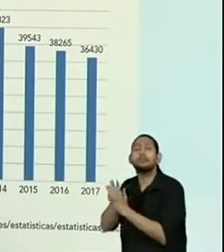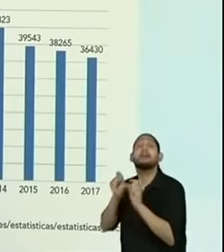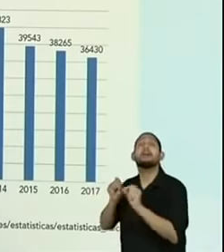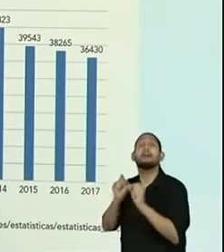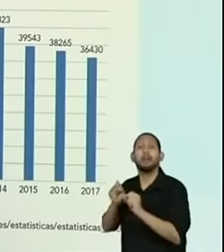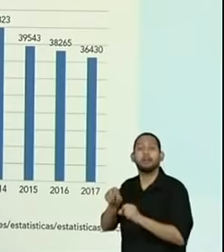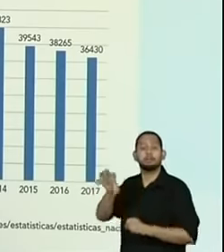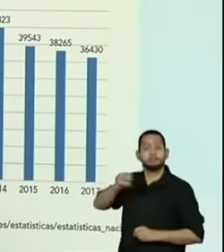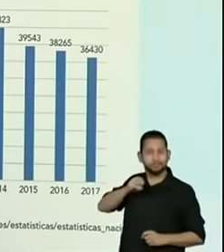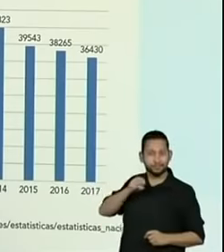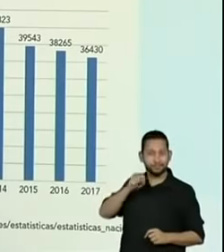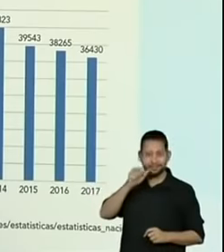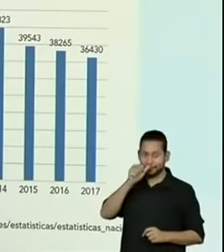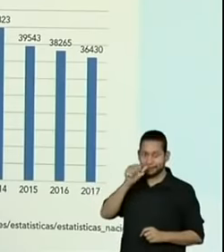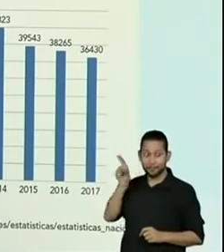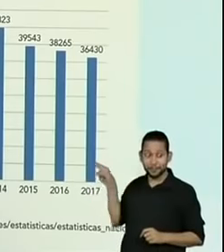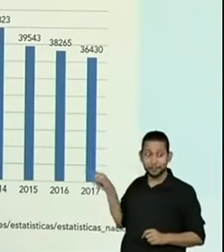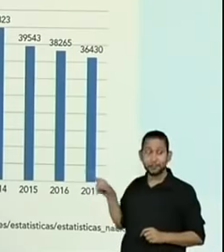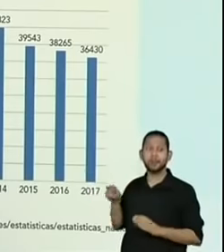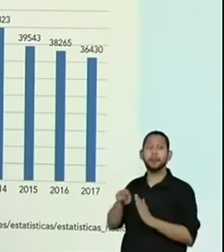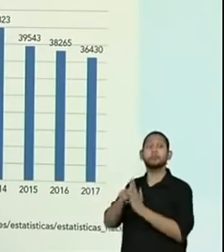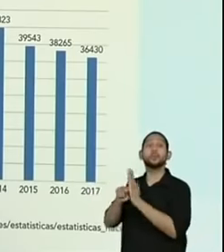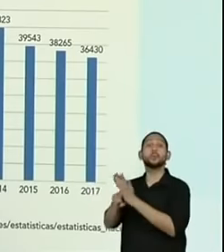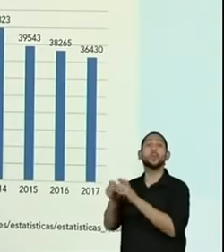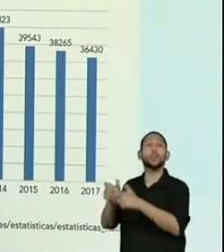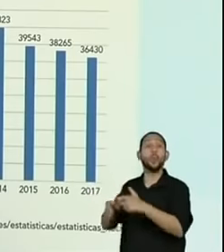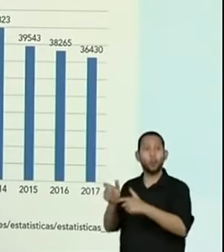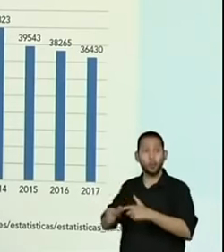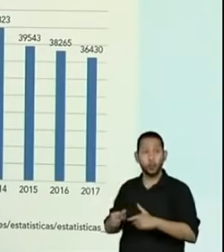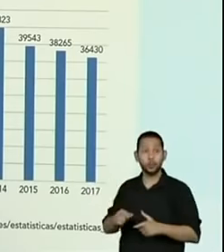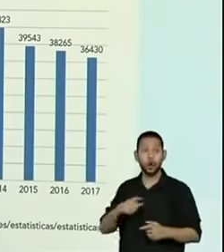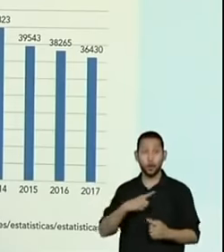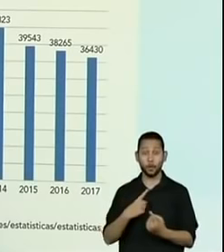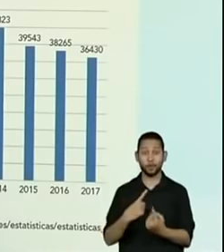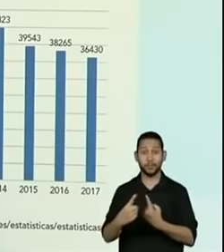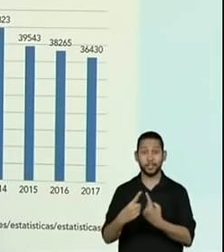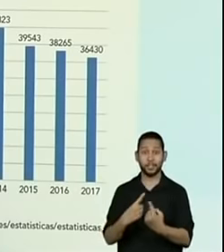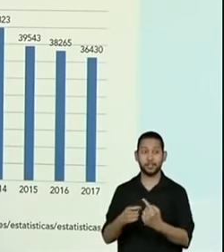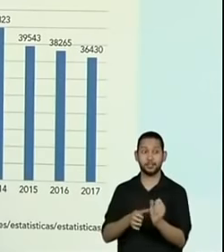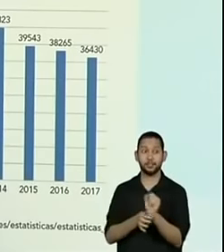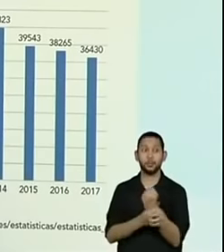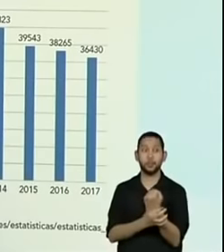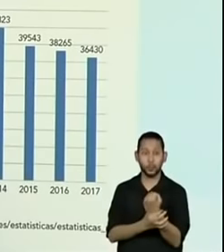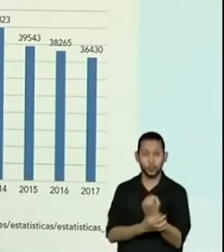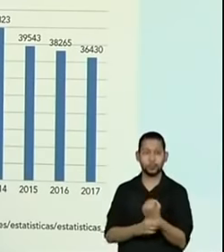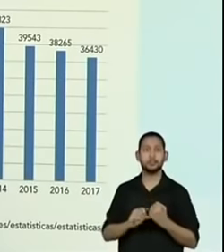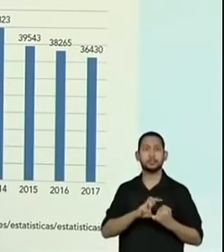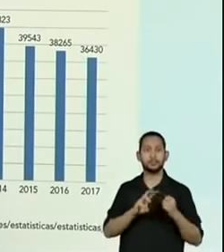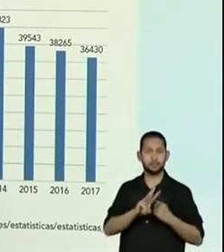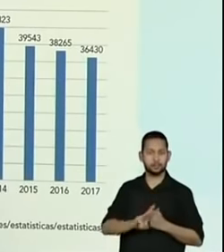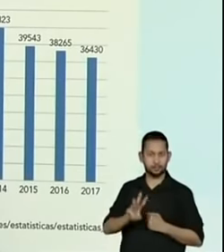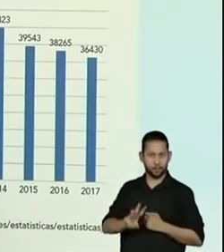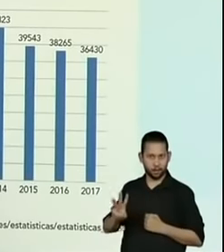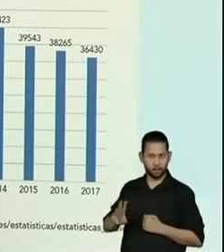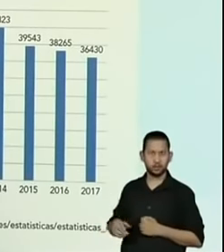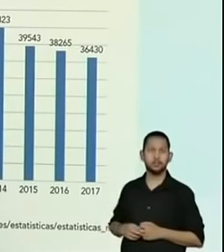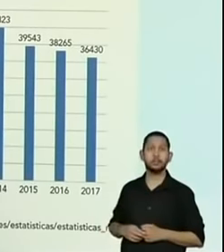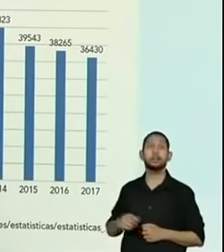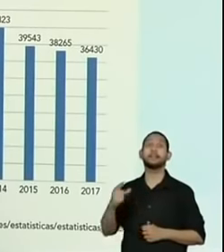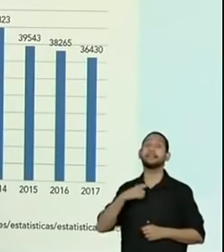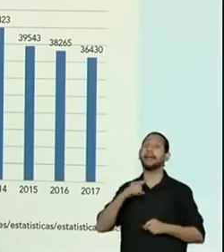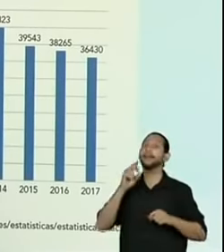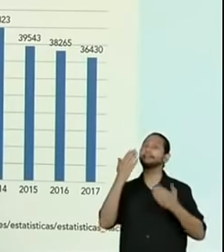seguras, né? Desculpa, eu escrevi em cima, mas dá para ver. Que mais, pessoal? Os números, tem o